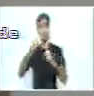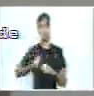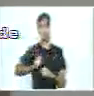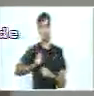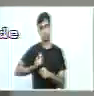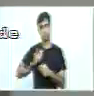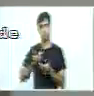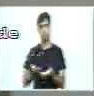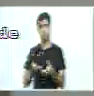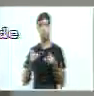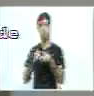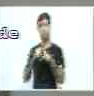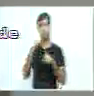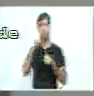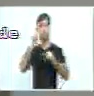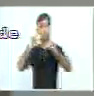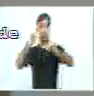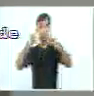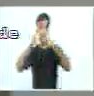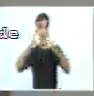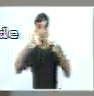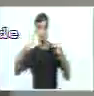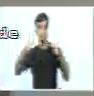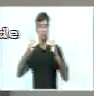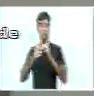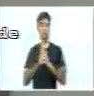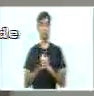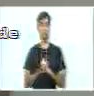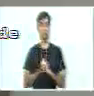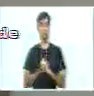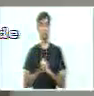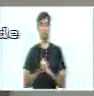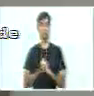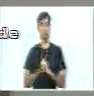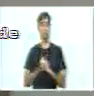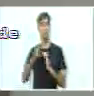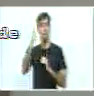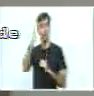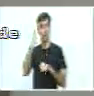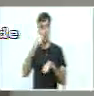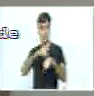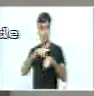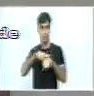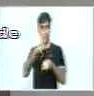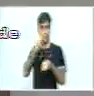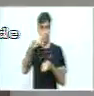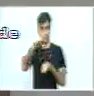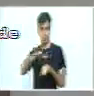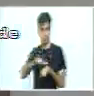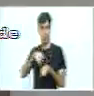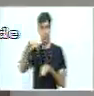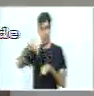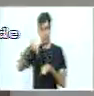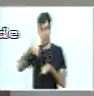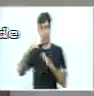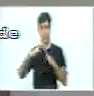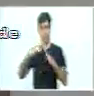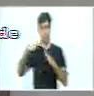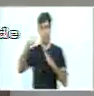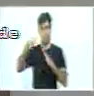presente e aqueles que nos assistem pelos veículos de comunicação. Amanhã, às 14 horas, aqui na